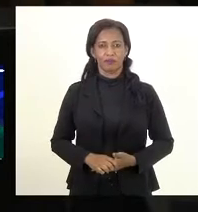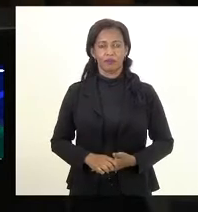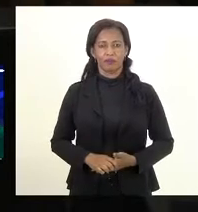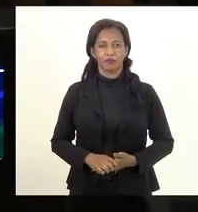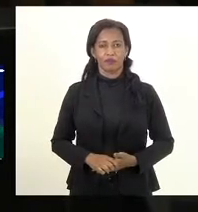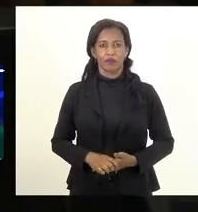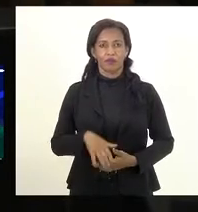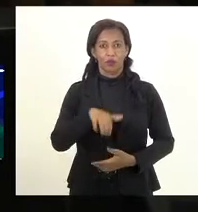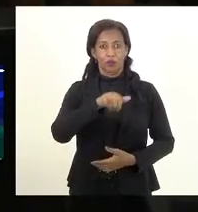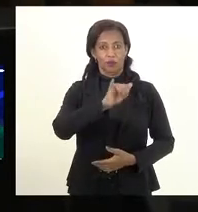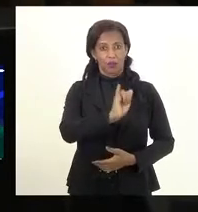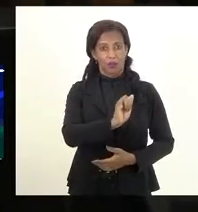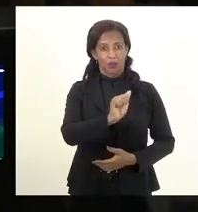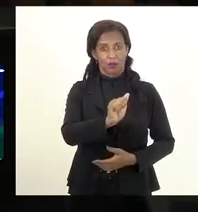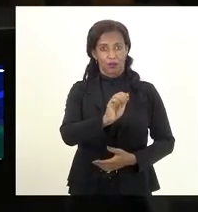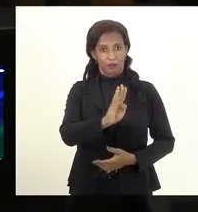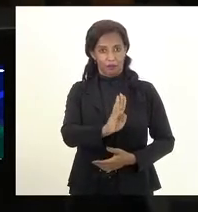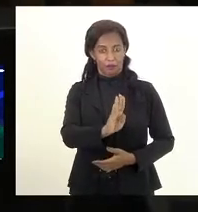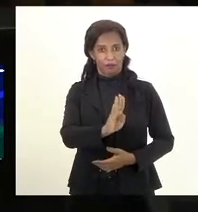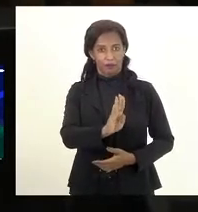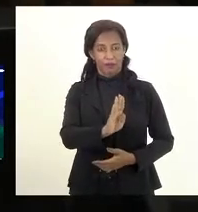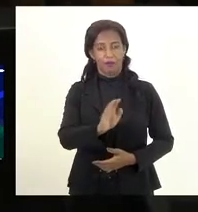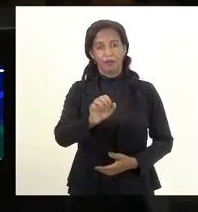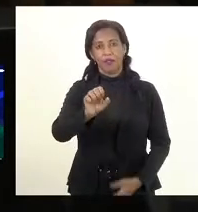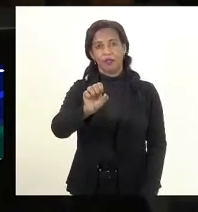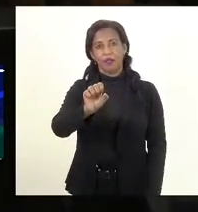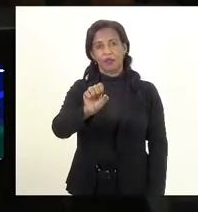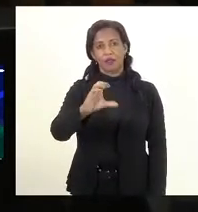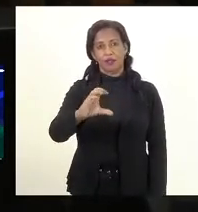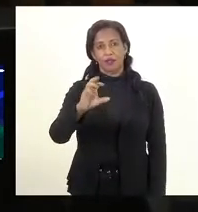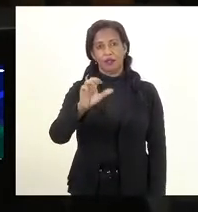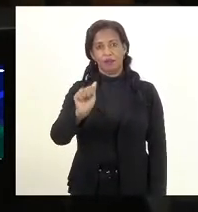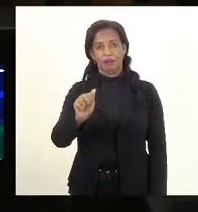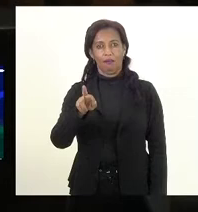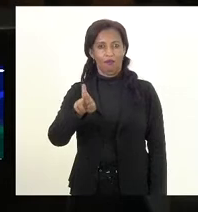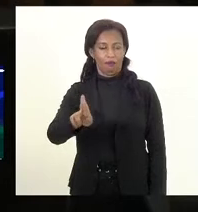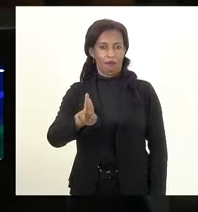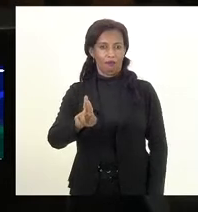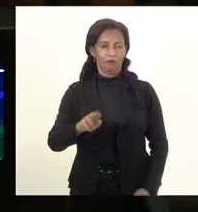eles o iab E assim a reagir